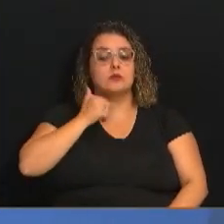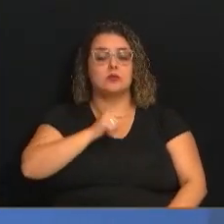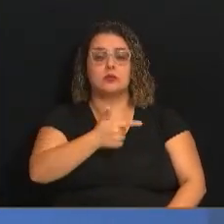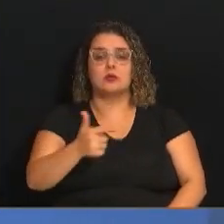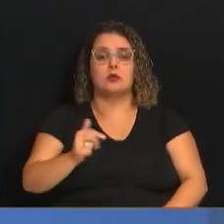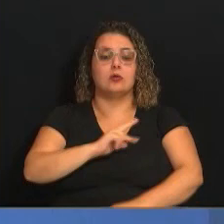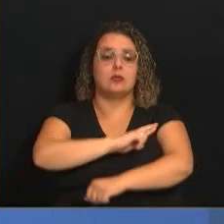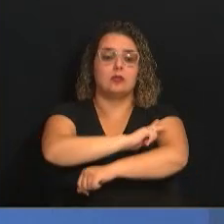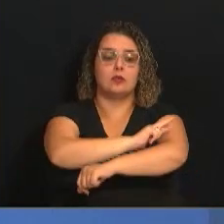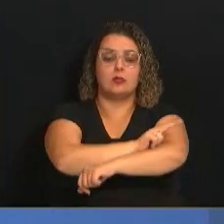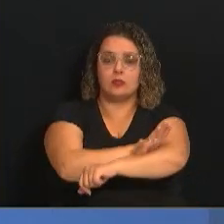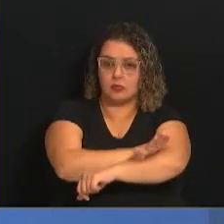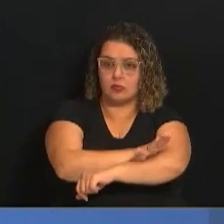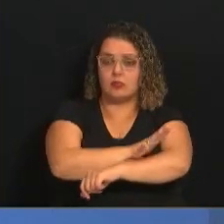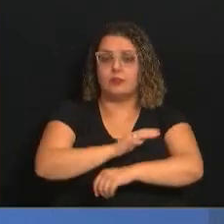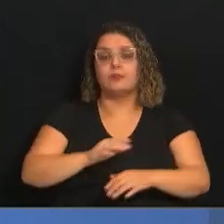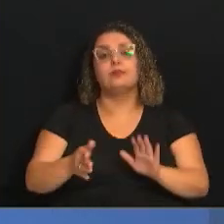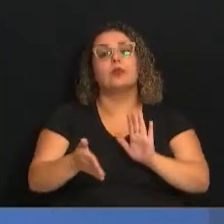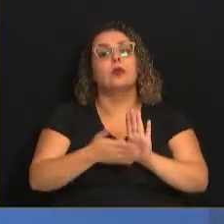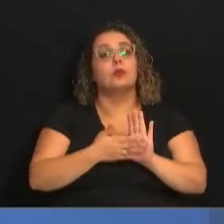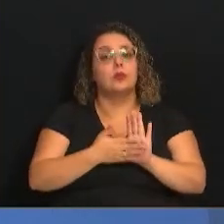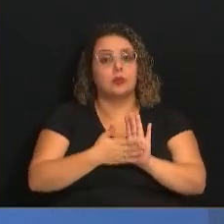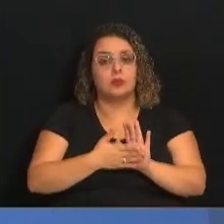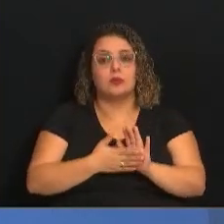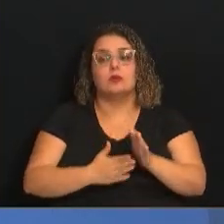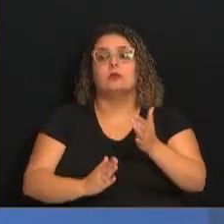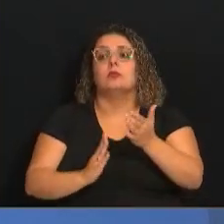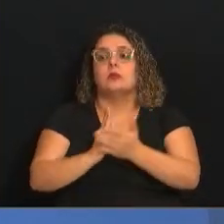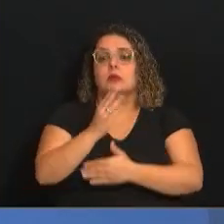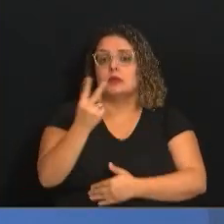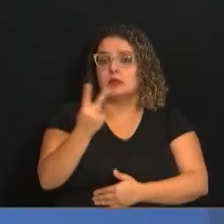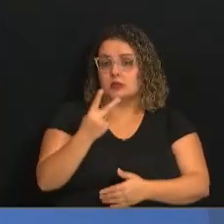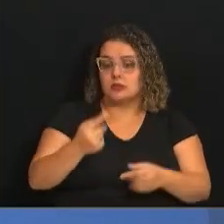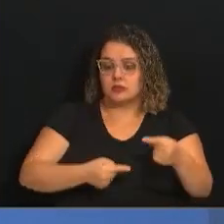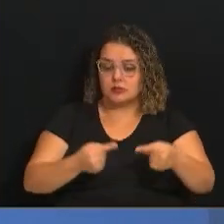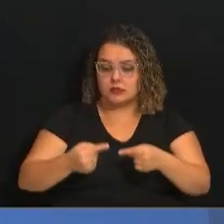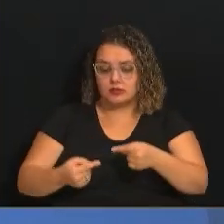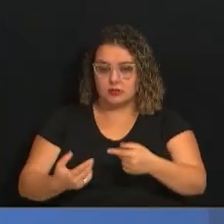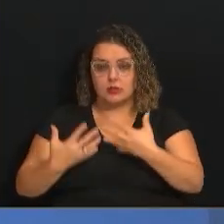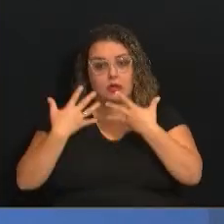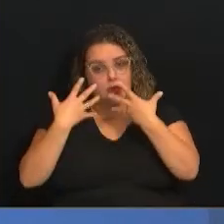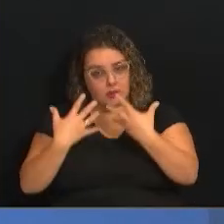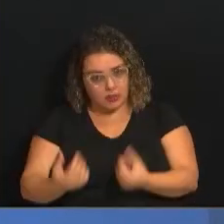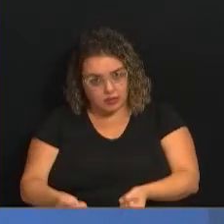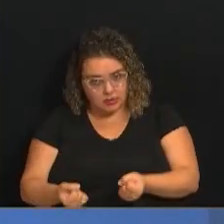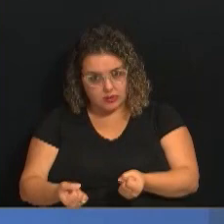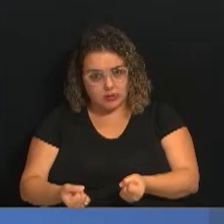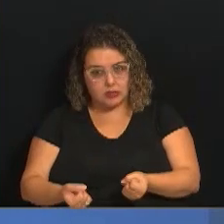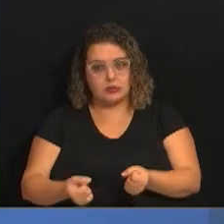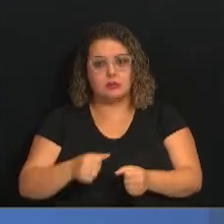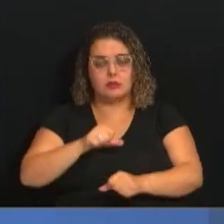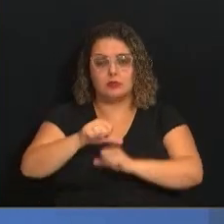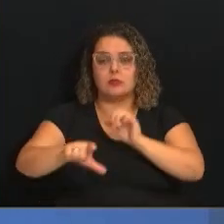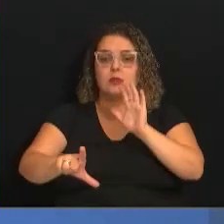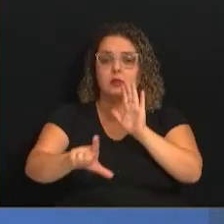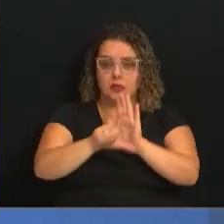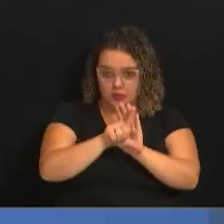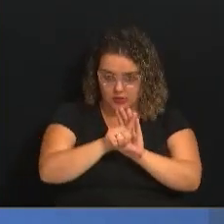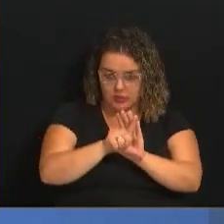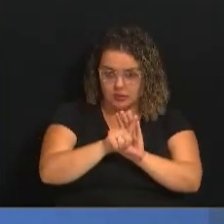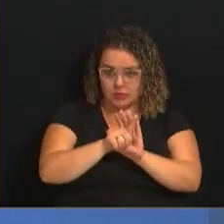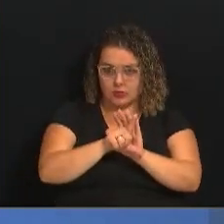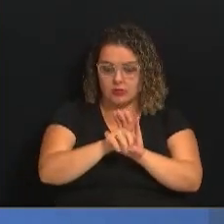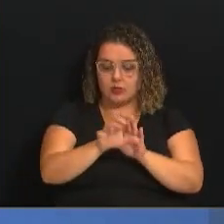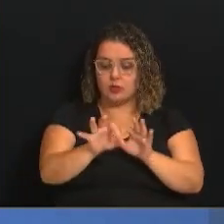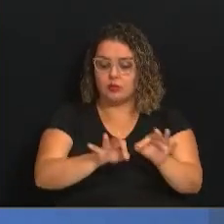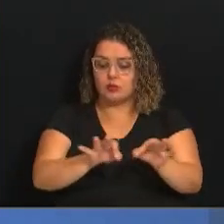A proposta, que ainda tem que ser aprovada em segunda análise e sancionada para se tornar lei, estabelece que o programa